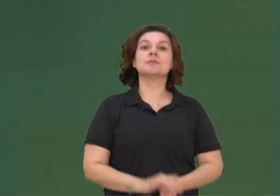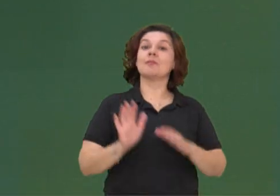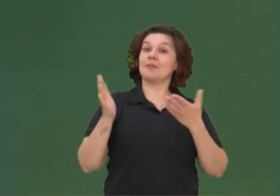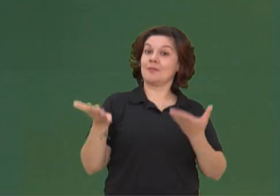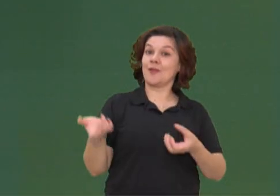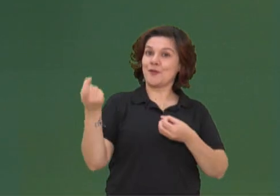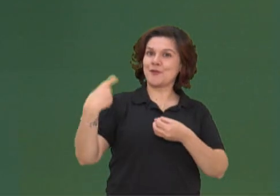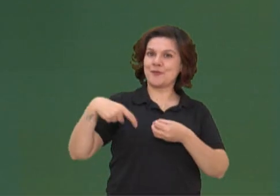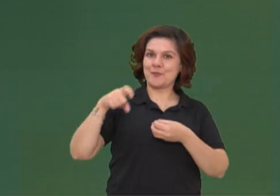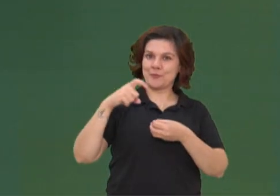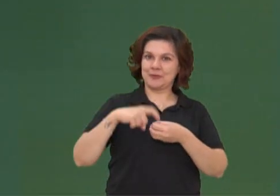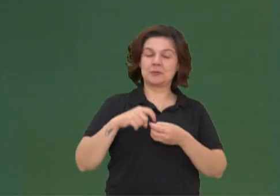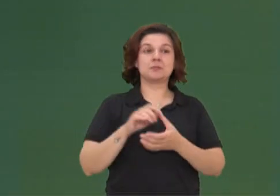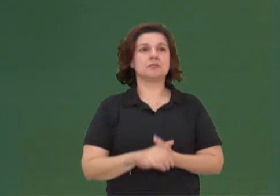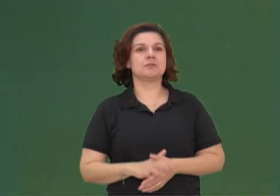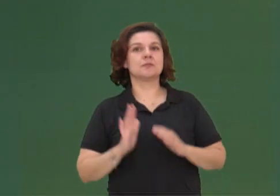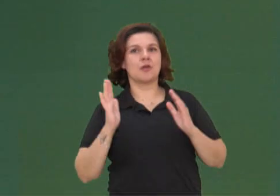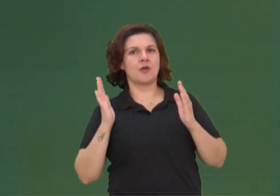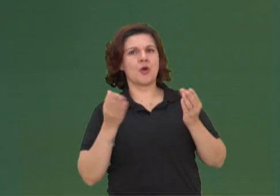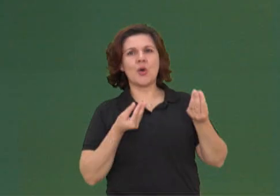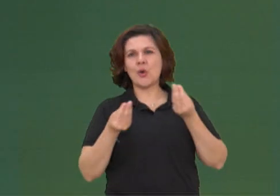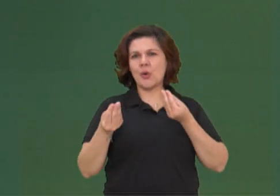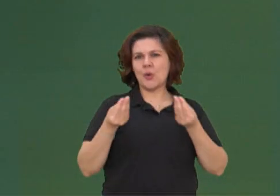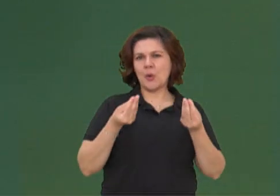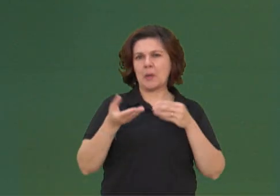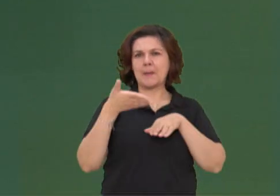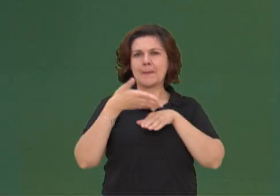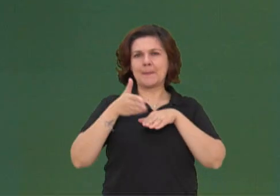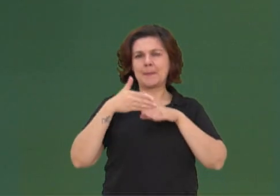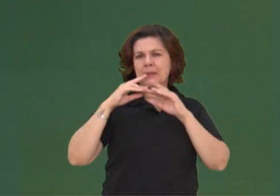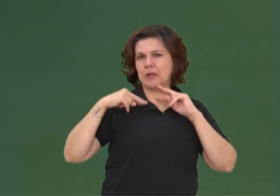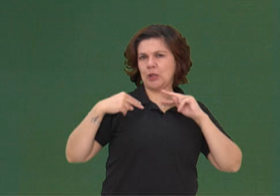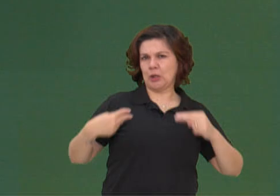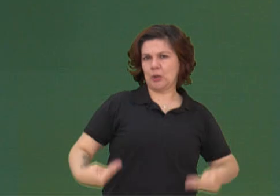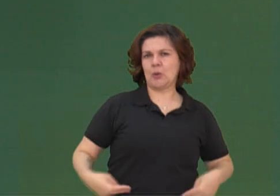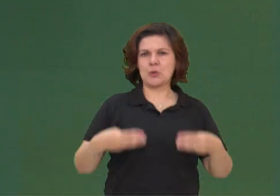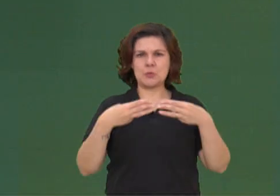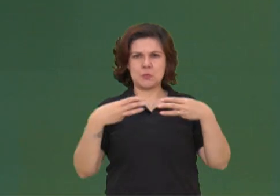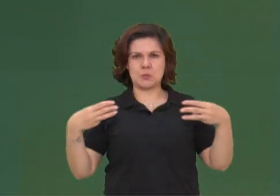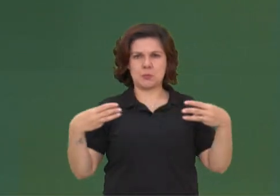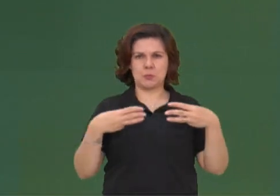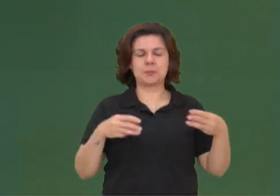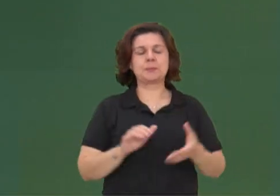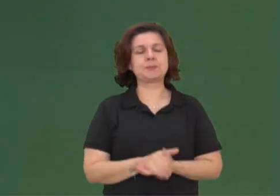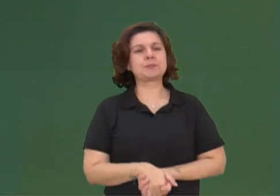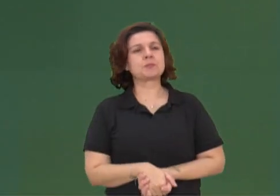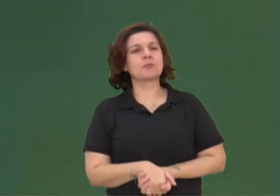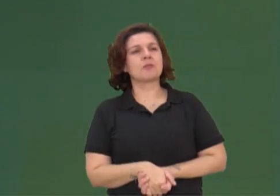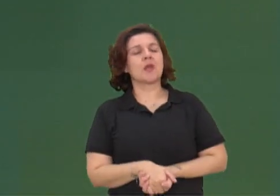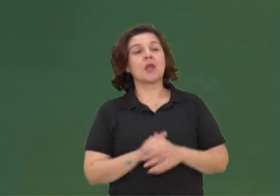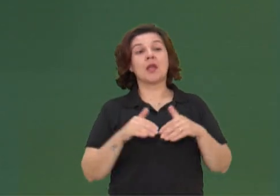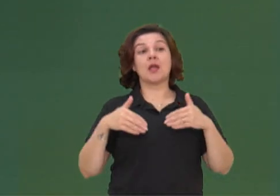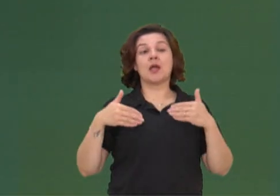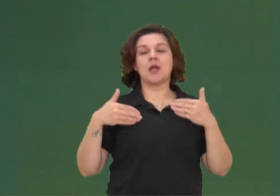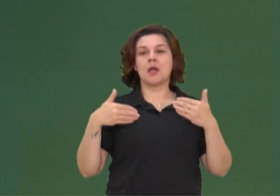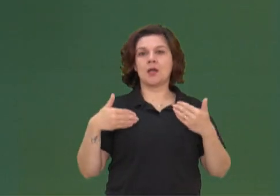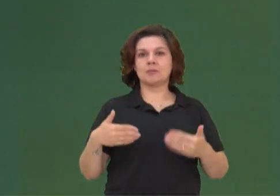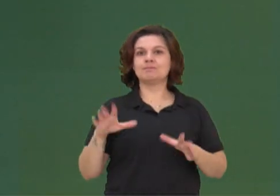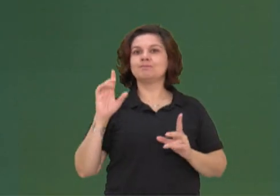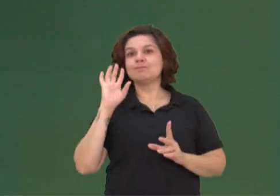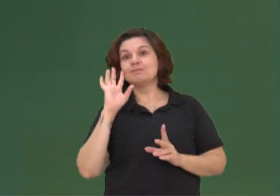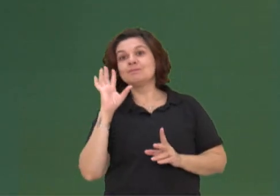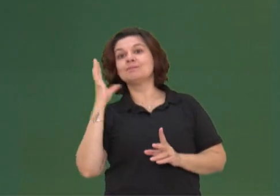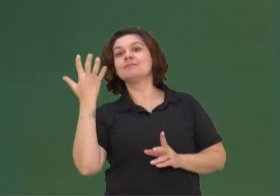Voltando aqui, como você vai trabalhar ali todos os músculos do seu corpo, você, consequentemente, você vai